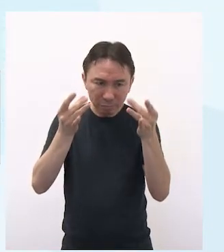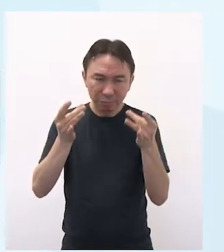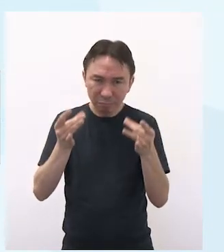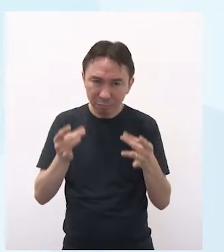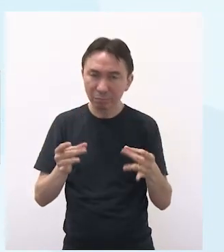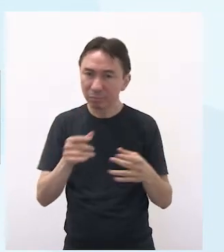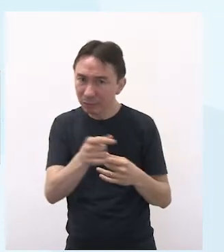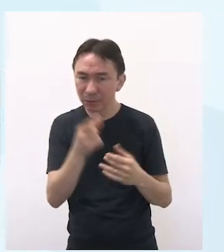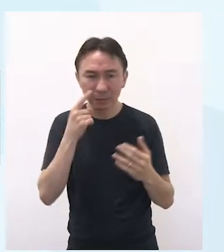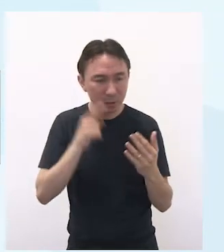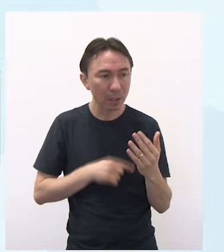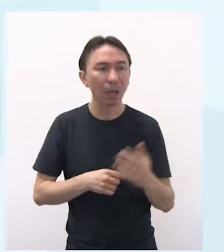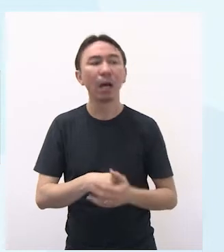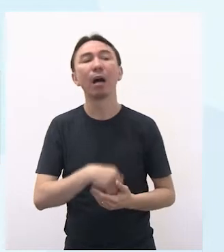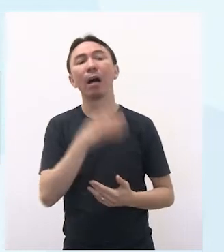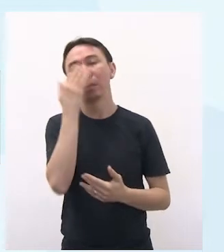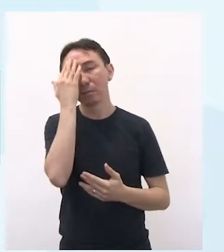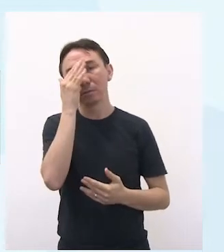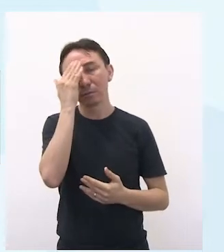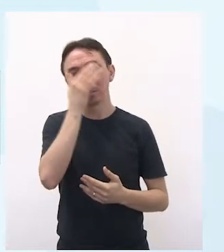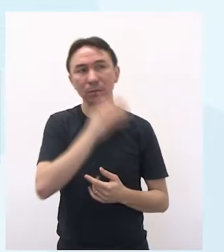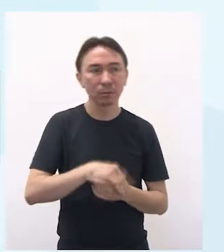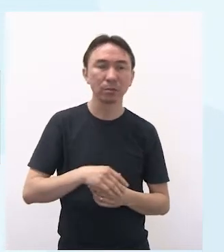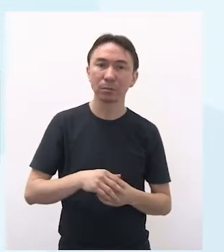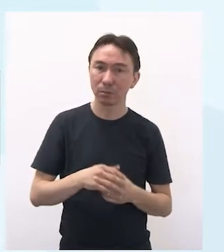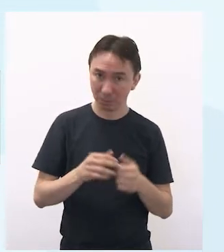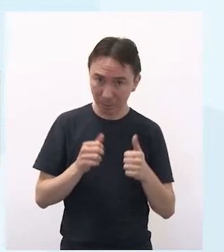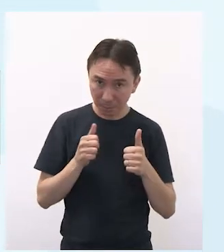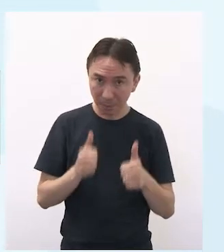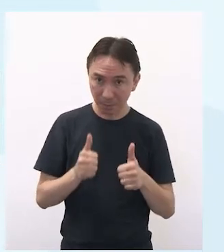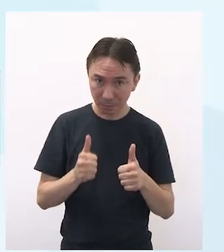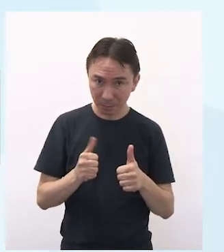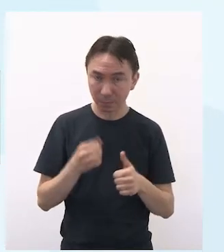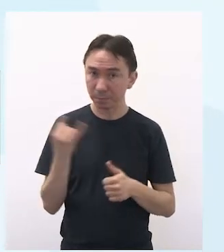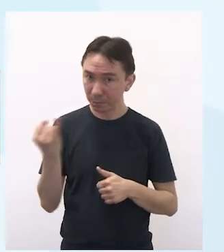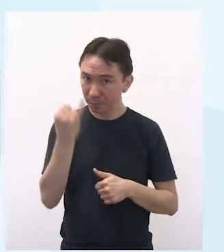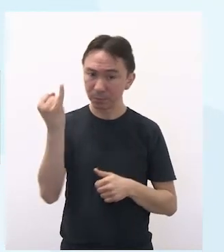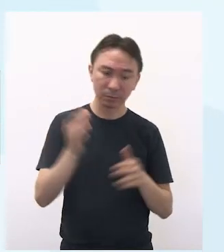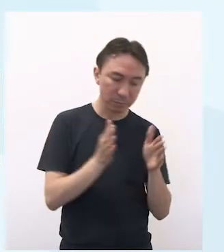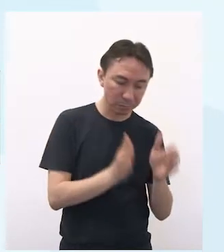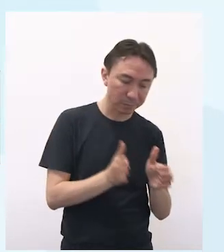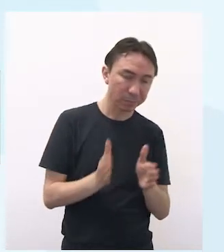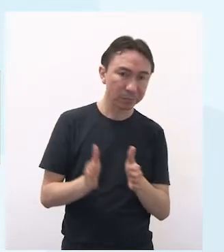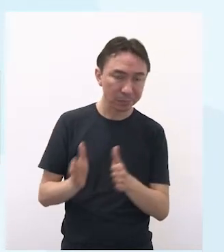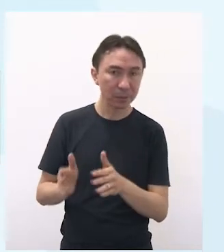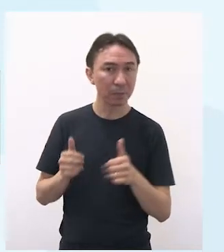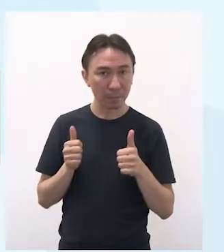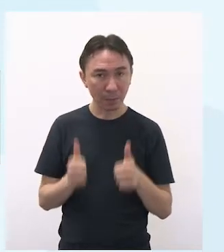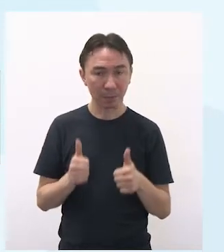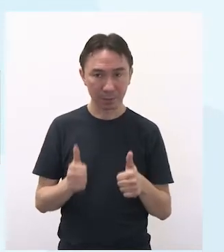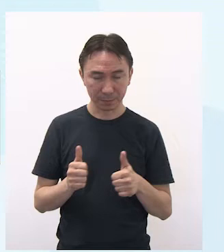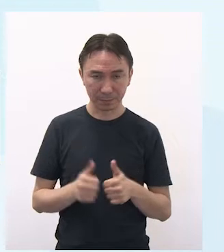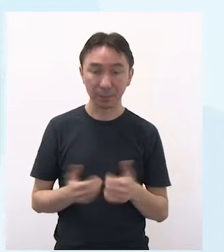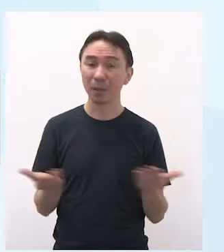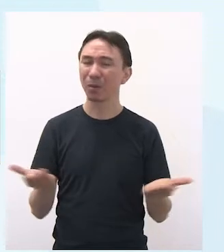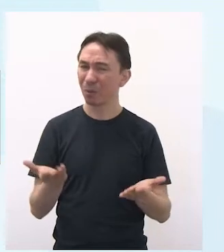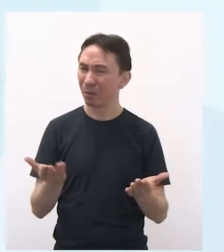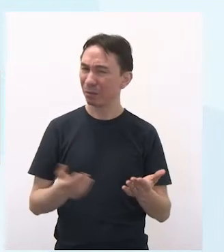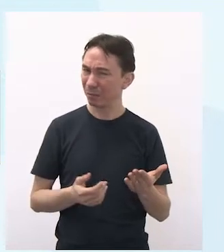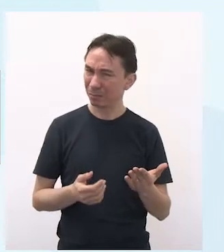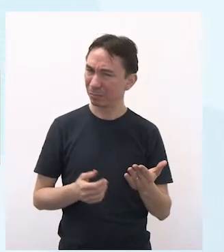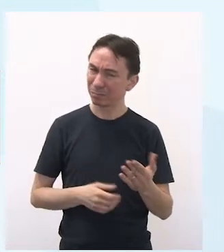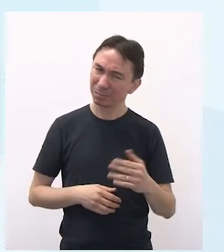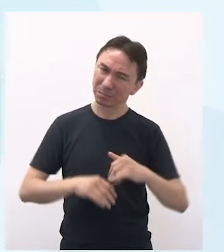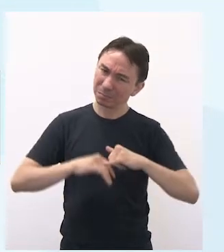a respeito de toda a organização e aplicação. Eu estou dando aqui só um primeiro momento, para